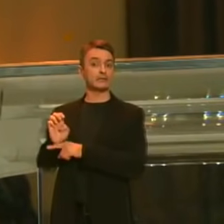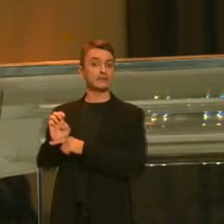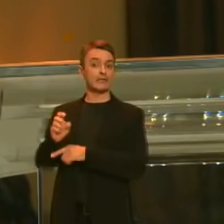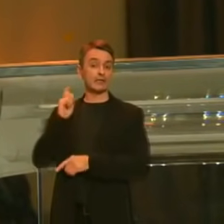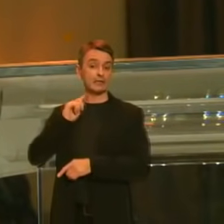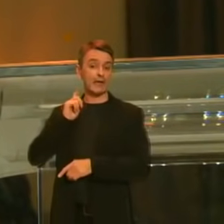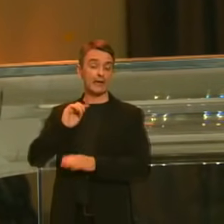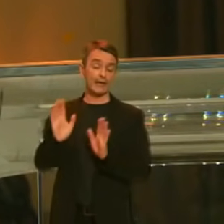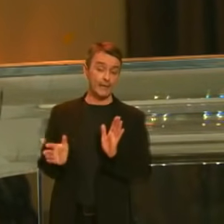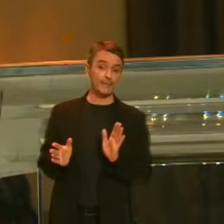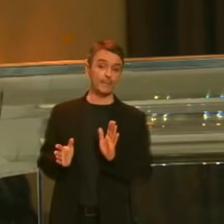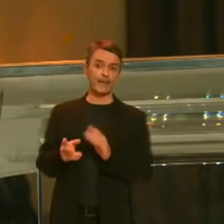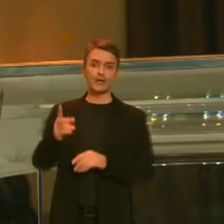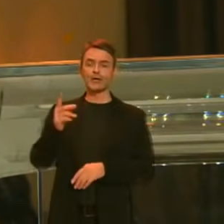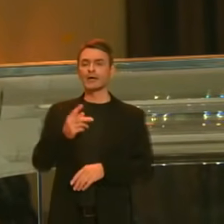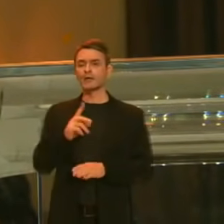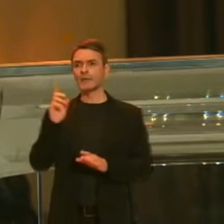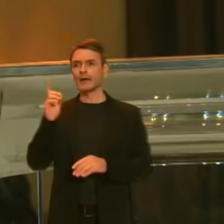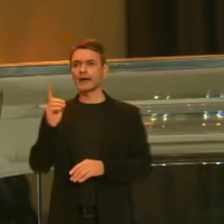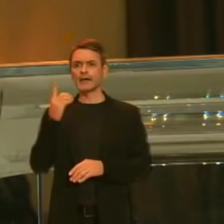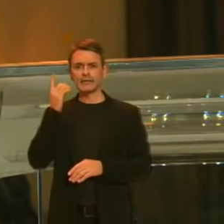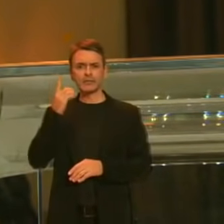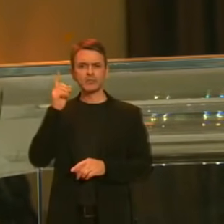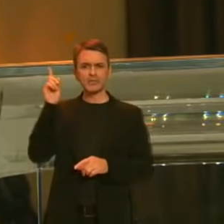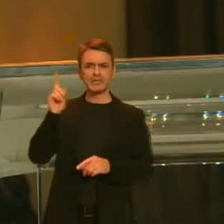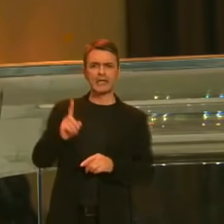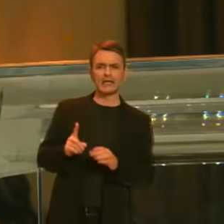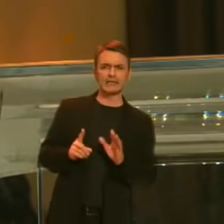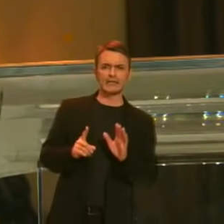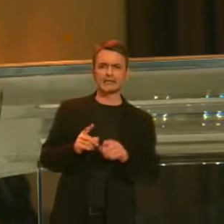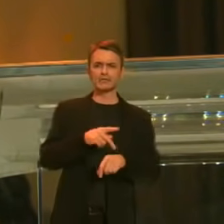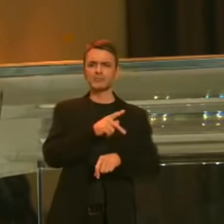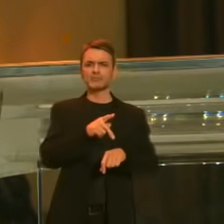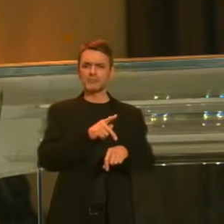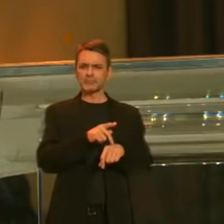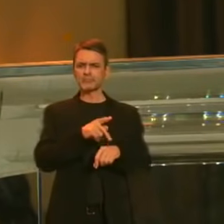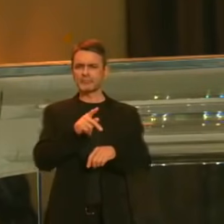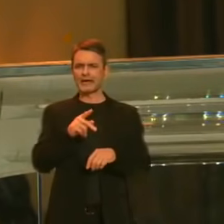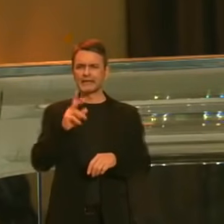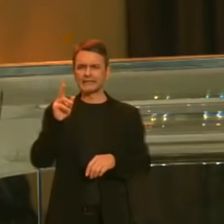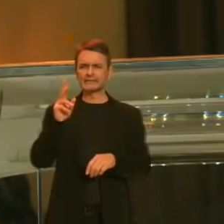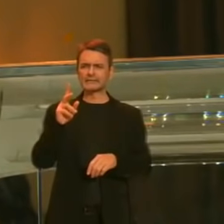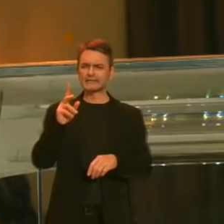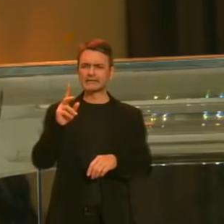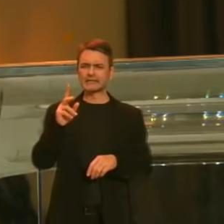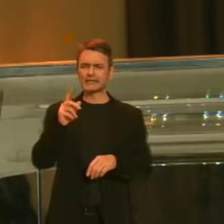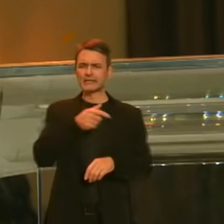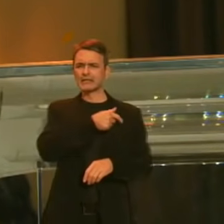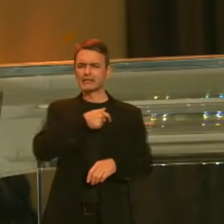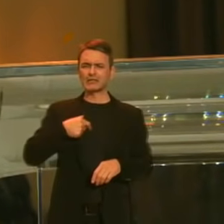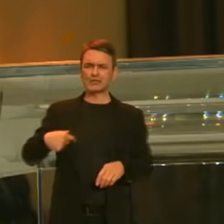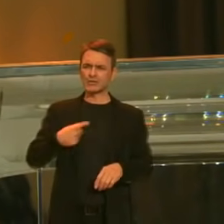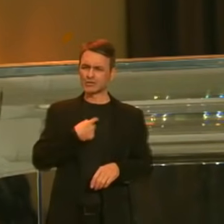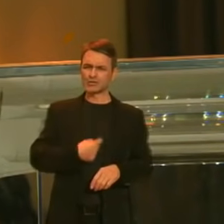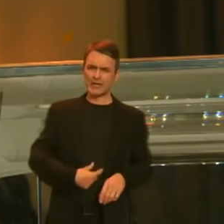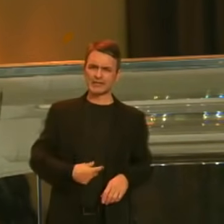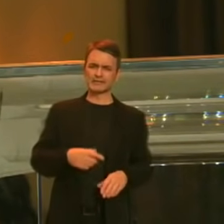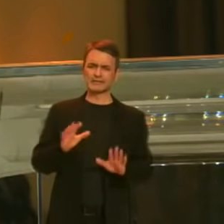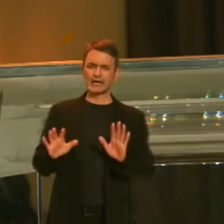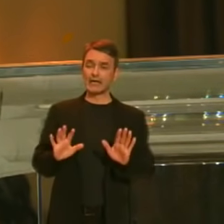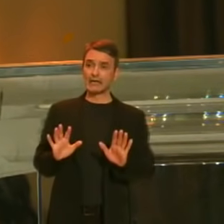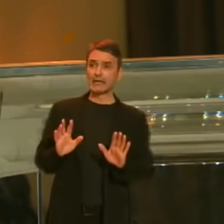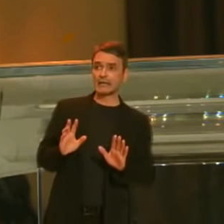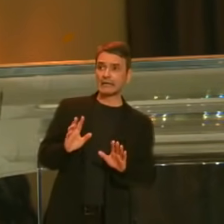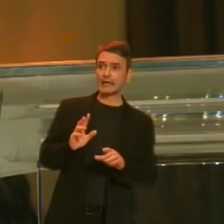está respondendo até agora por uma ação, porque ela tuitou um versículo da